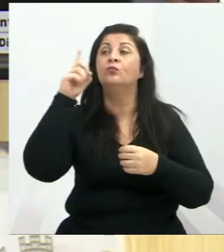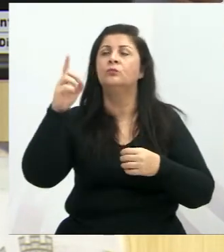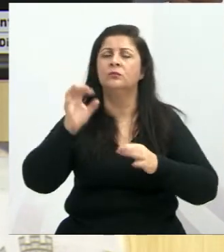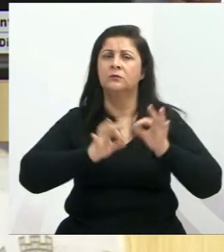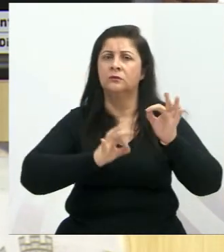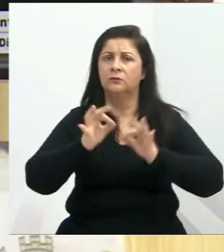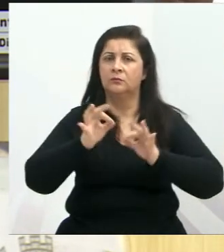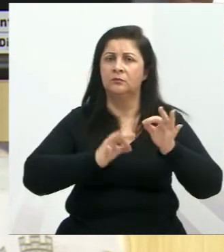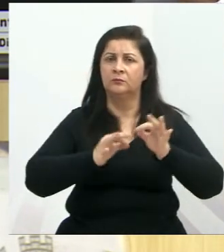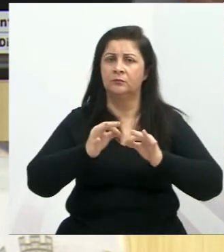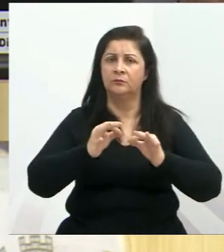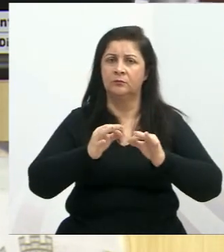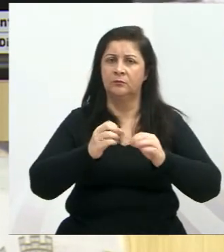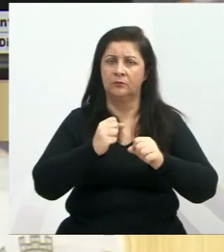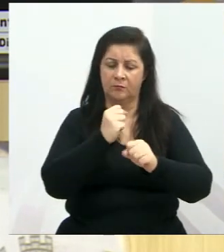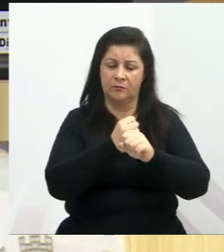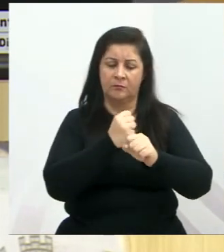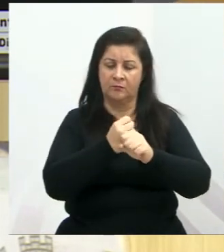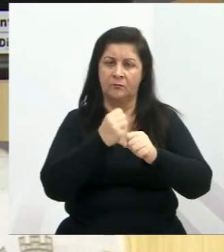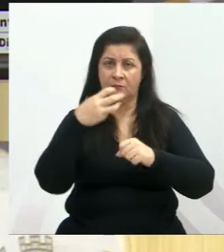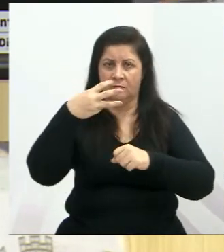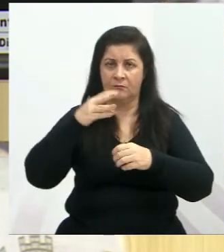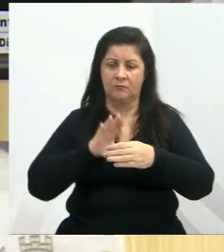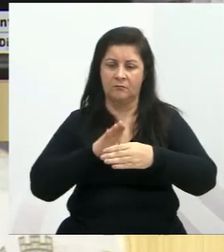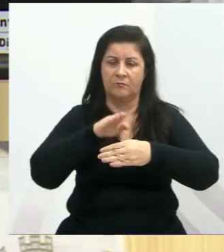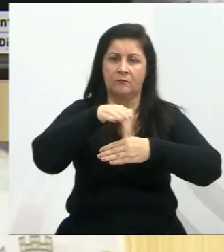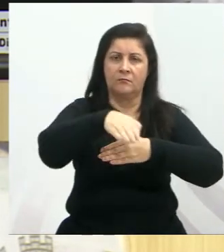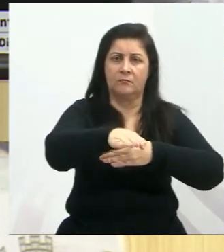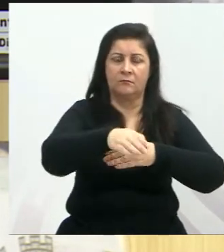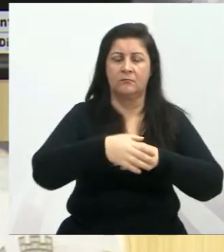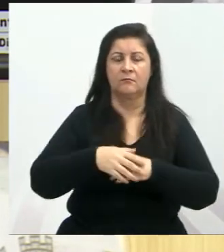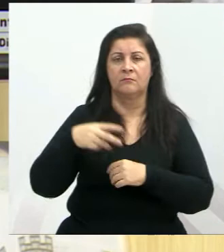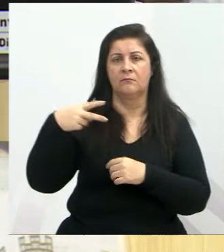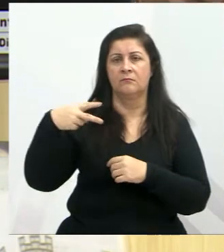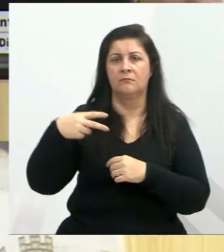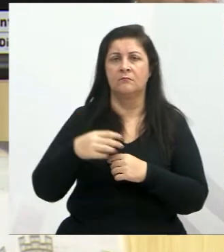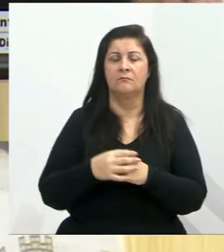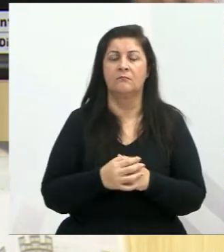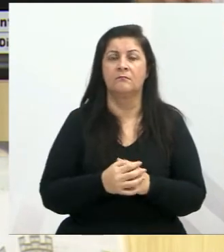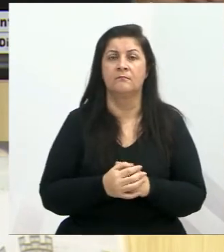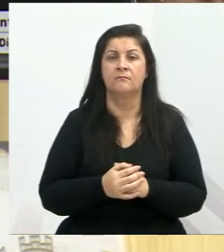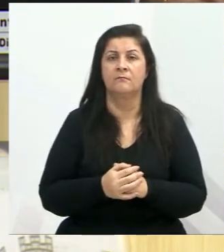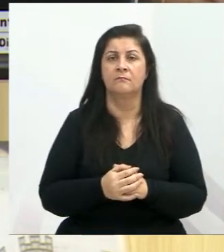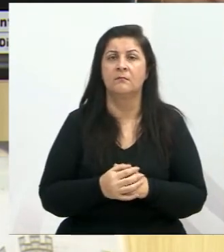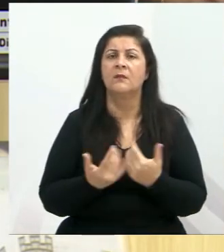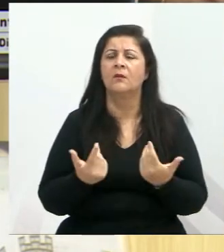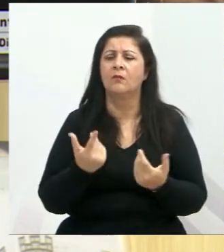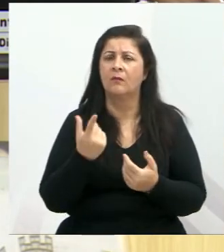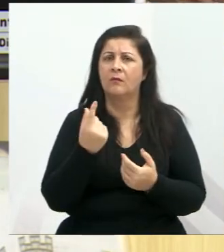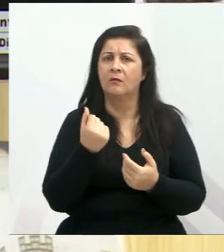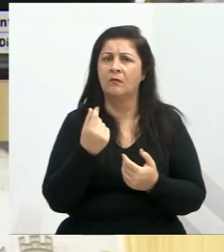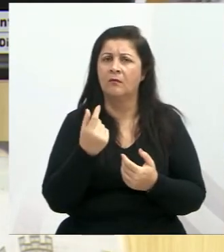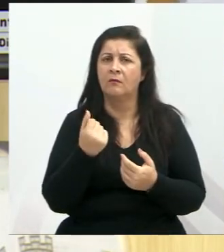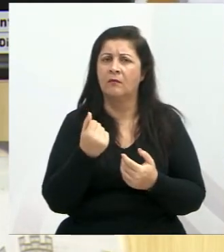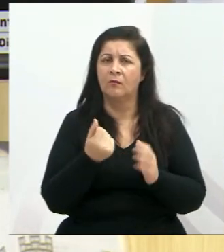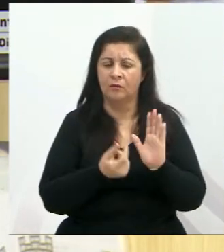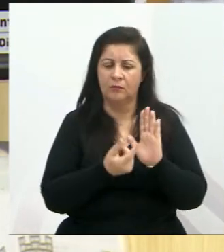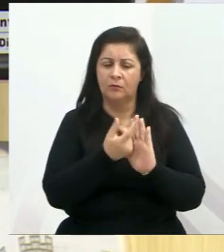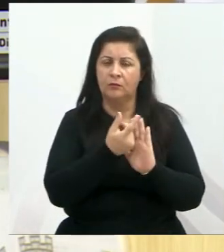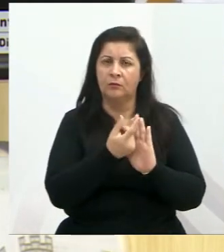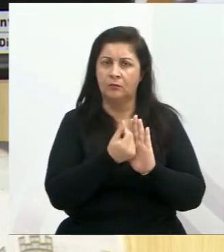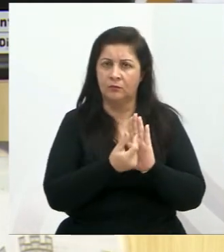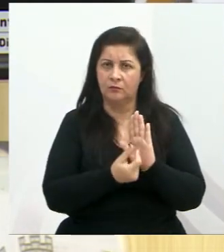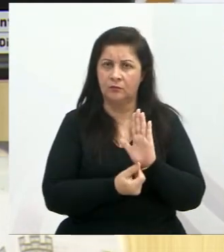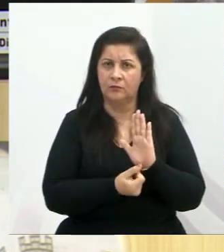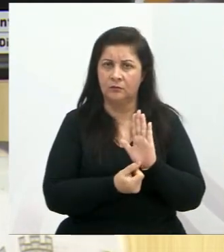execução da entrega da terceira ponte? 2. Qual é o valor orçado inicialmente para as